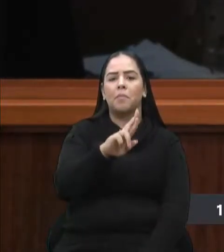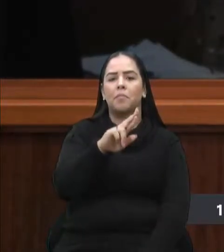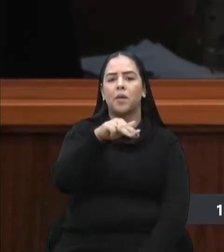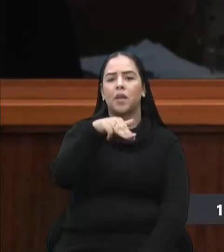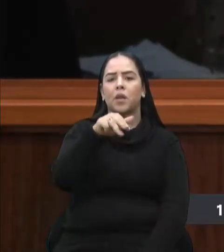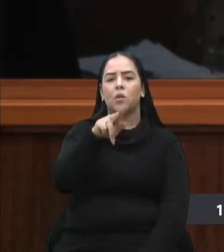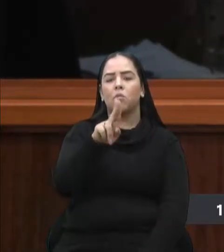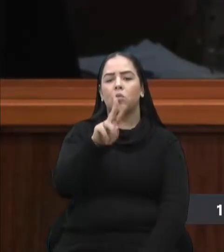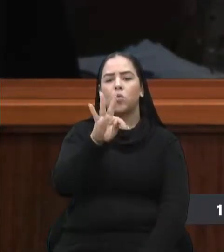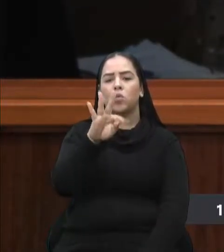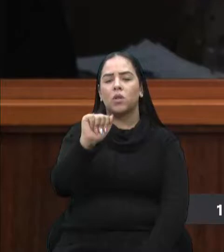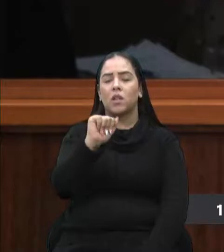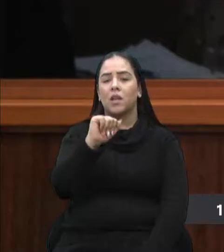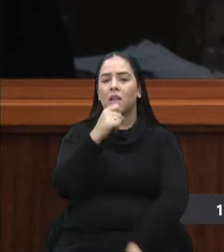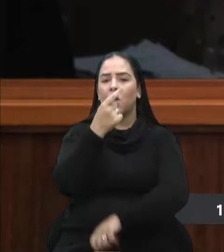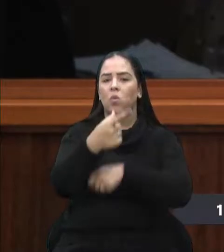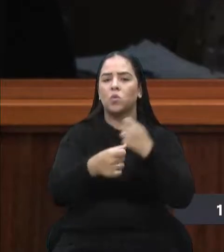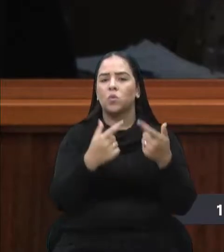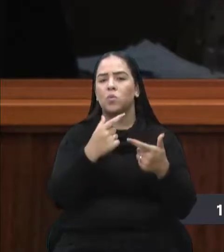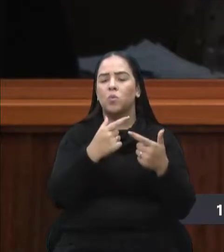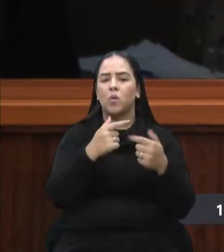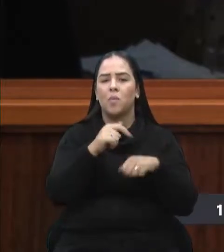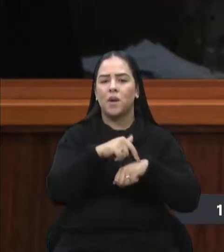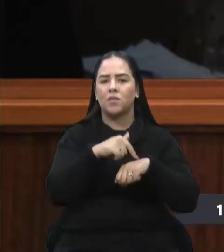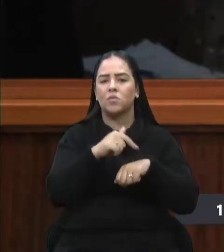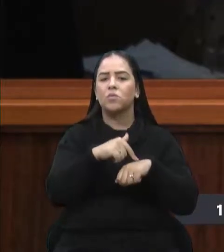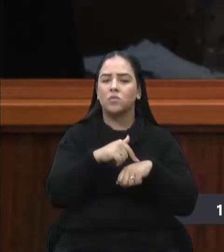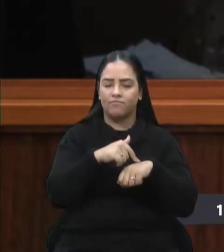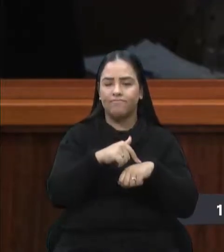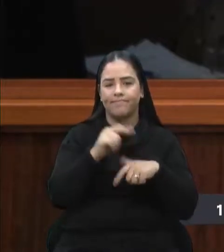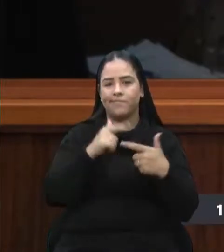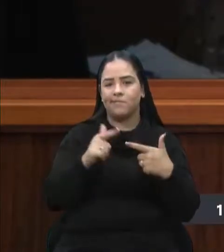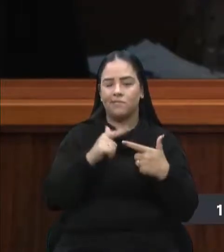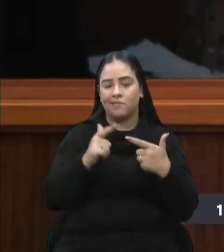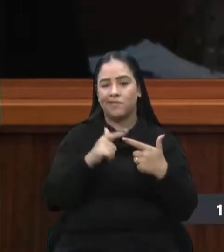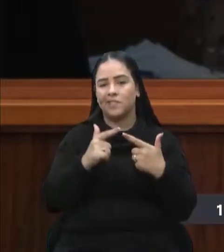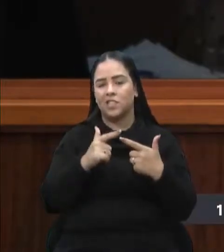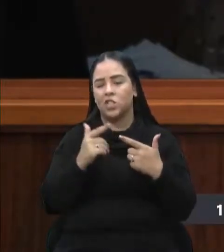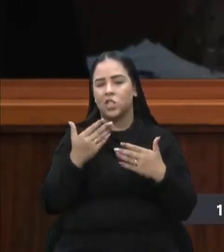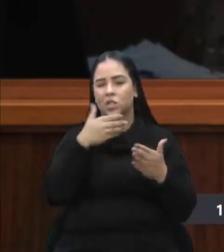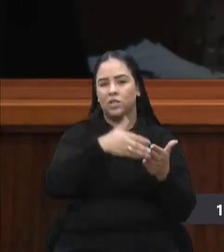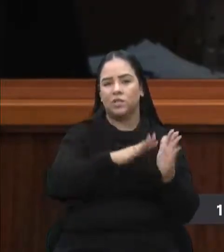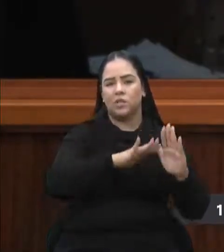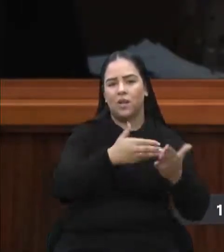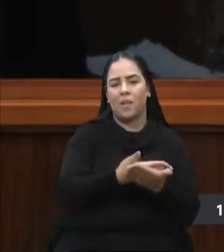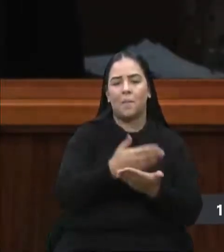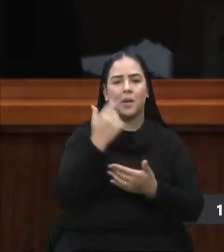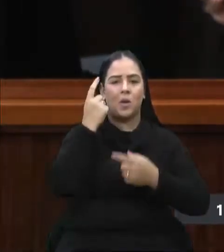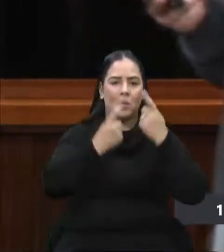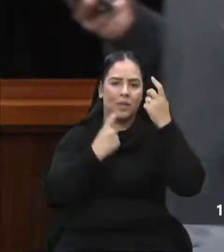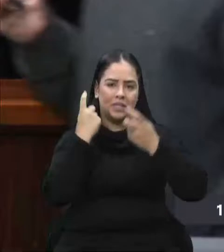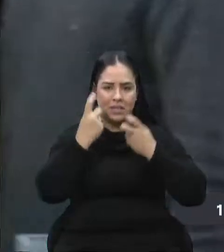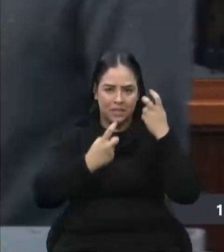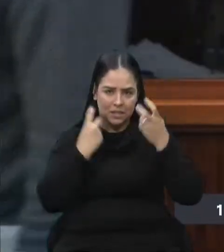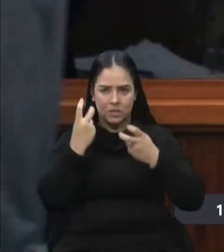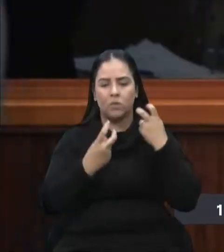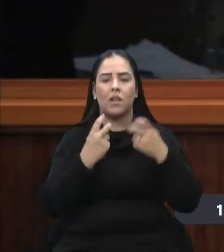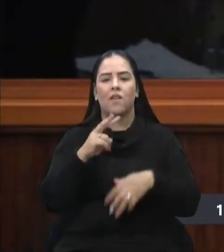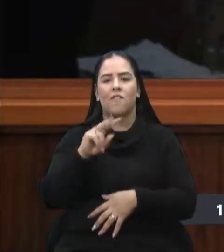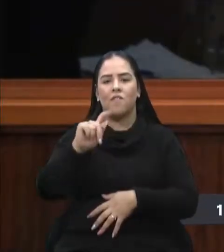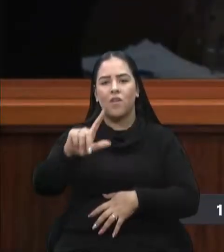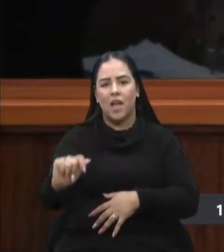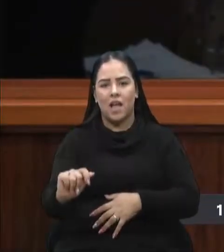alguns momentos atinge as escolas. E eu acredito que a preocupação pelas vagas, pelas CAGES, é